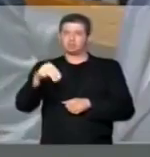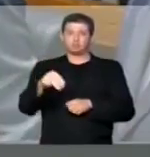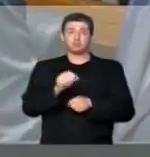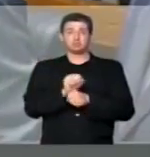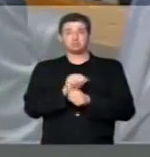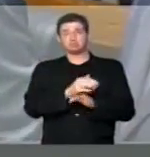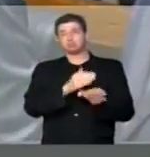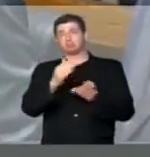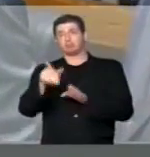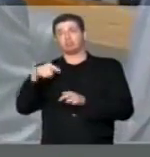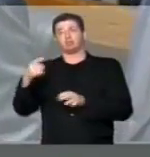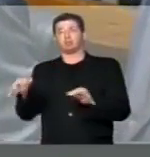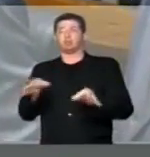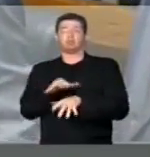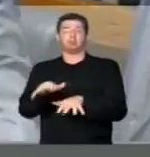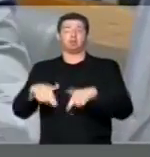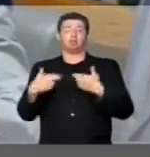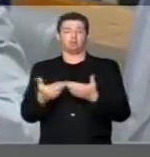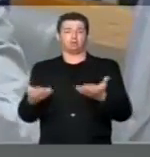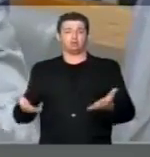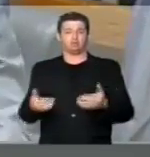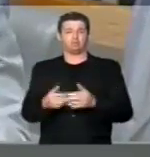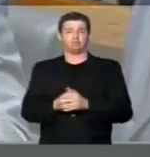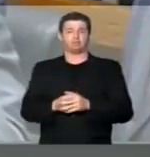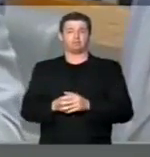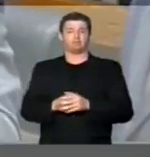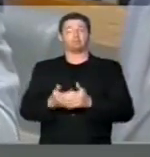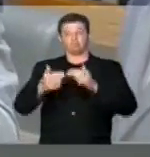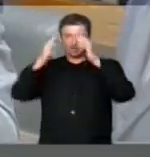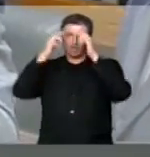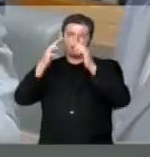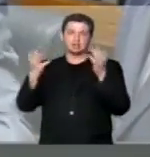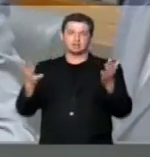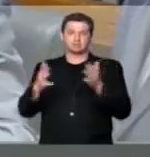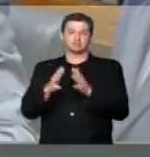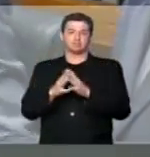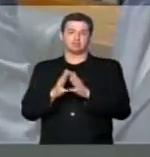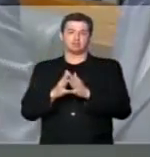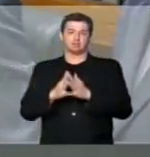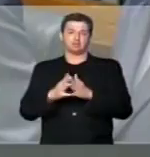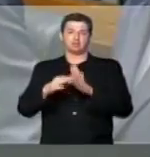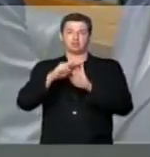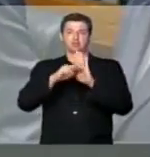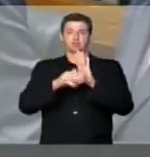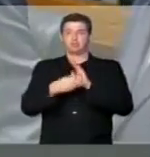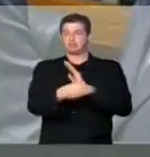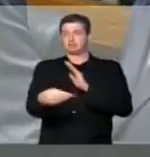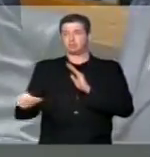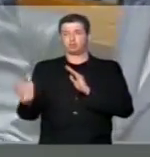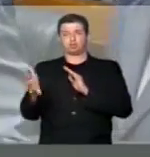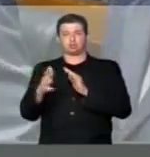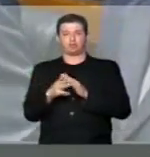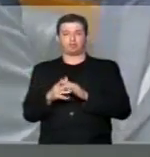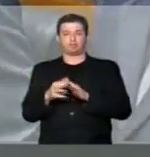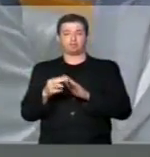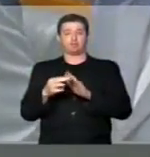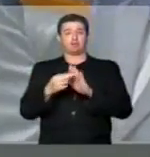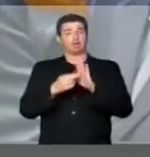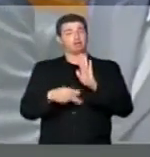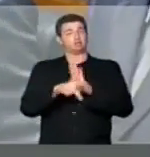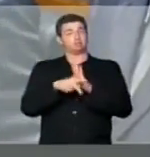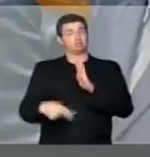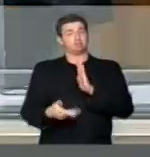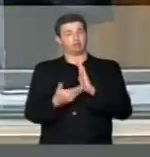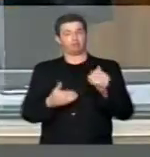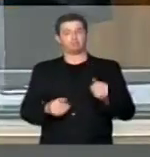depois fizesse o encerramento da sessão. Assim estaria respeitado a pauta que foi distribuída e o regimento da casa.